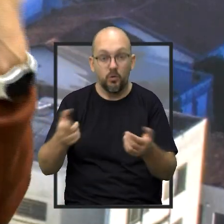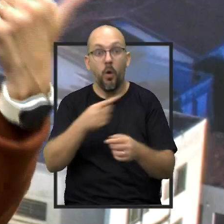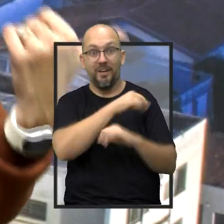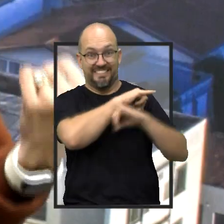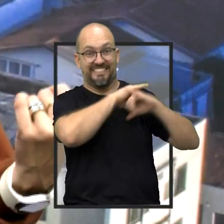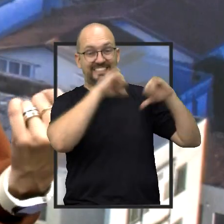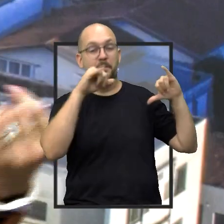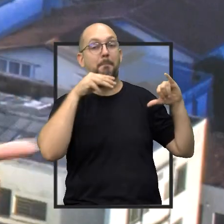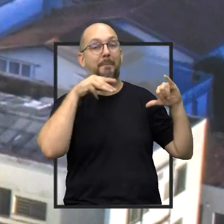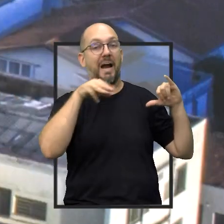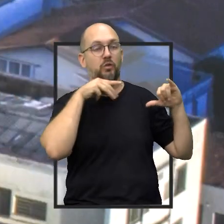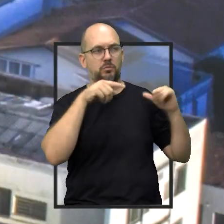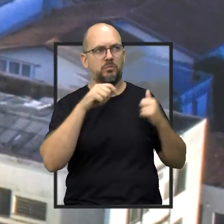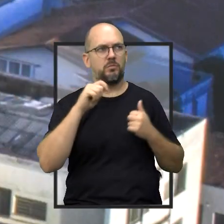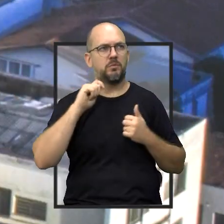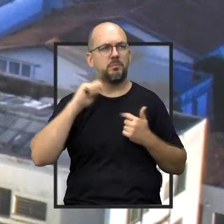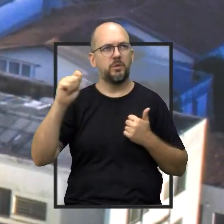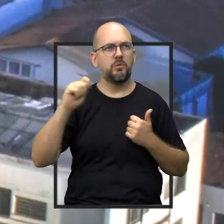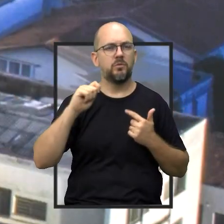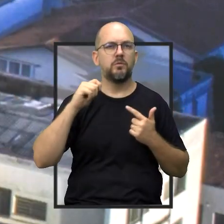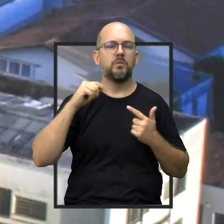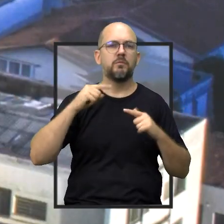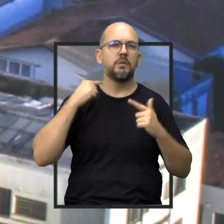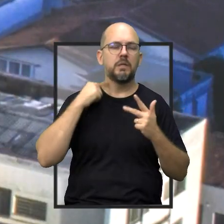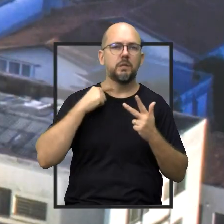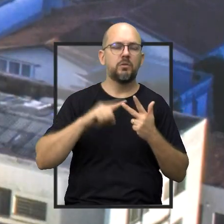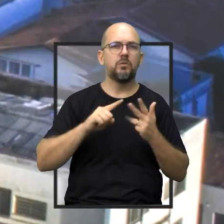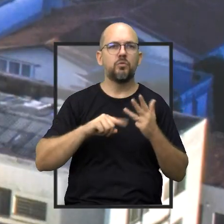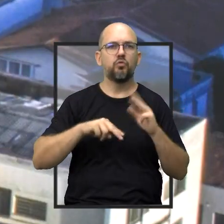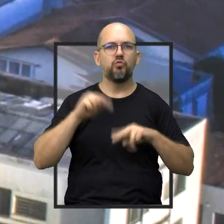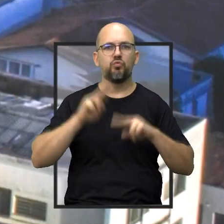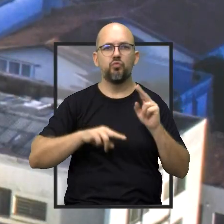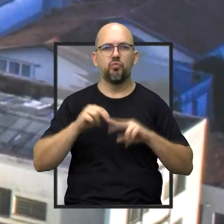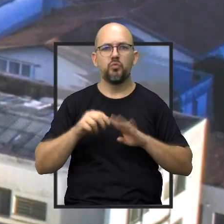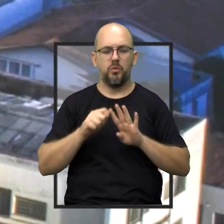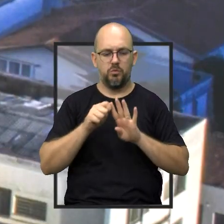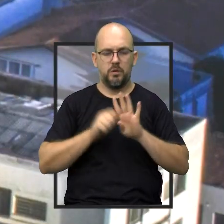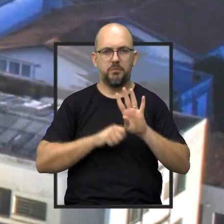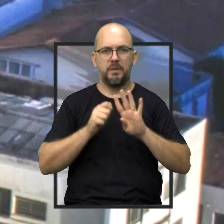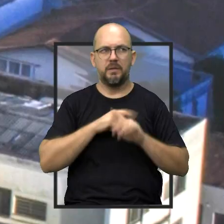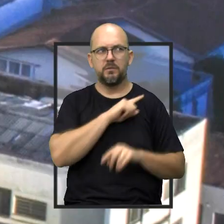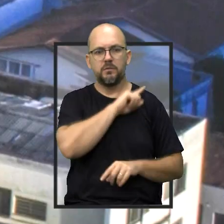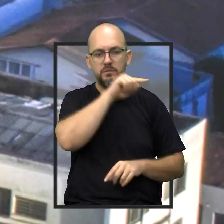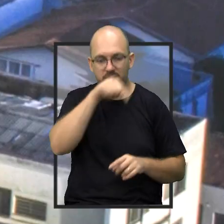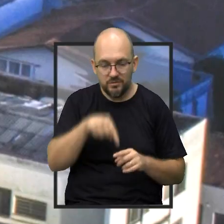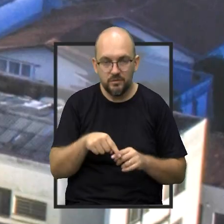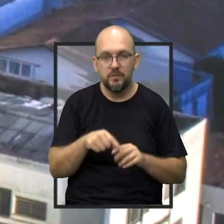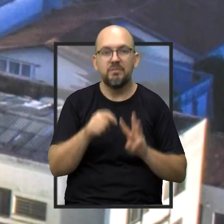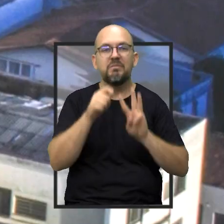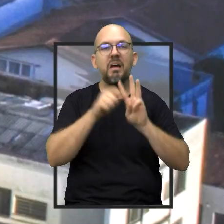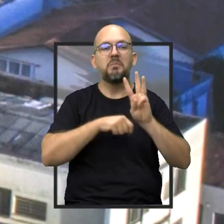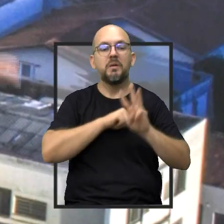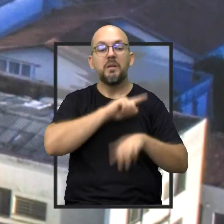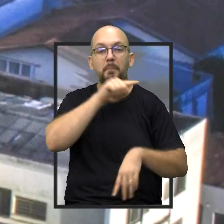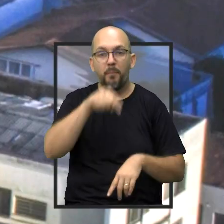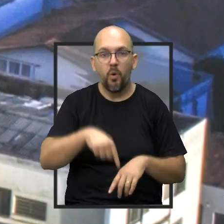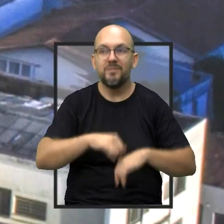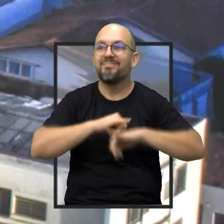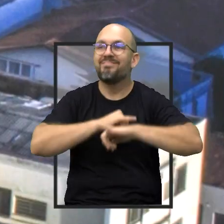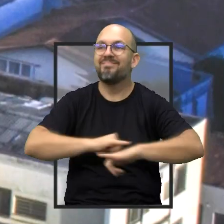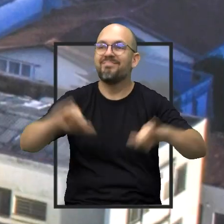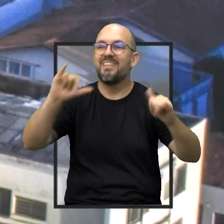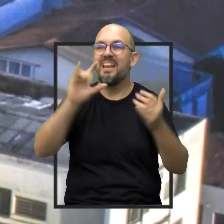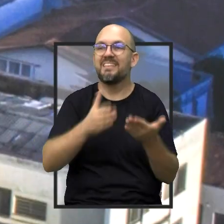eles divulgaram em março. Então, março, abril, maio, junho. Divulgaram, vão executar a licitação 3 meses depois e sei